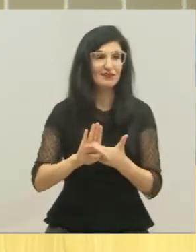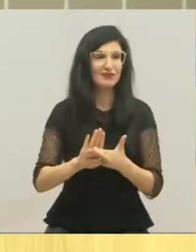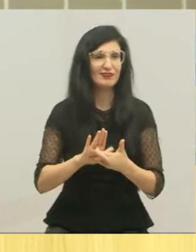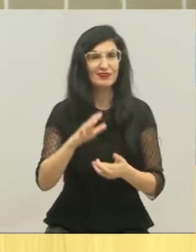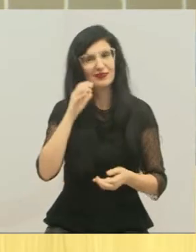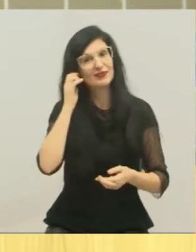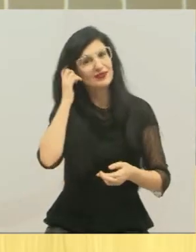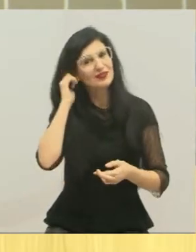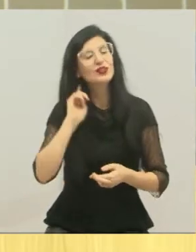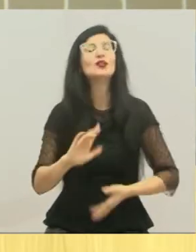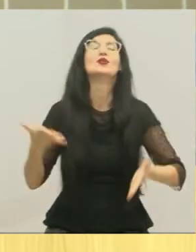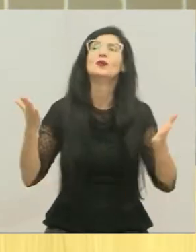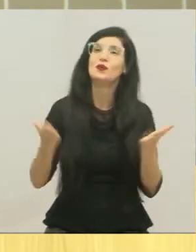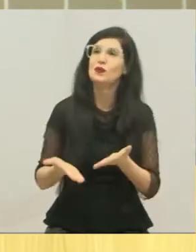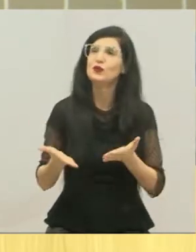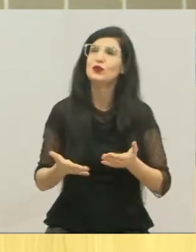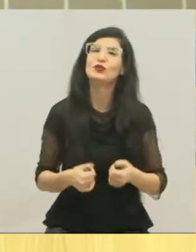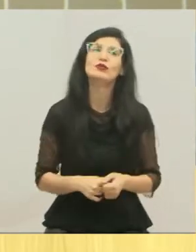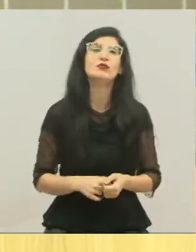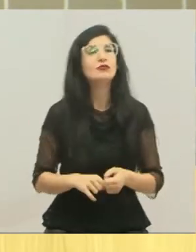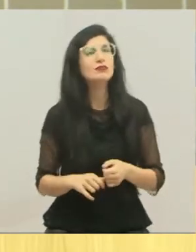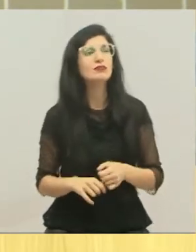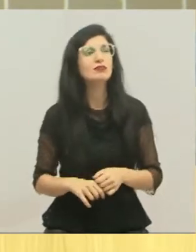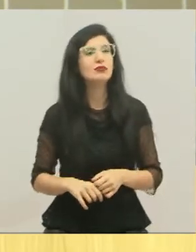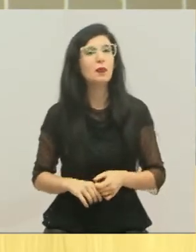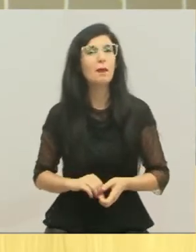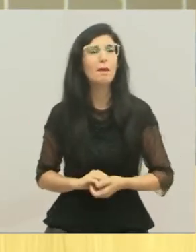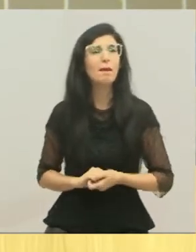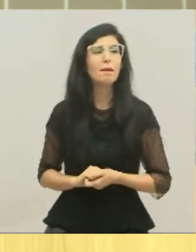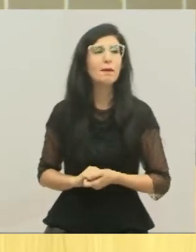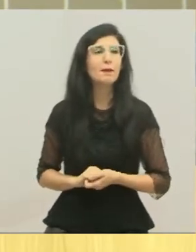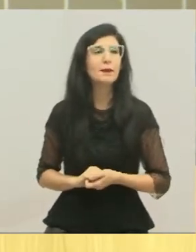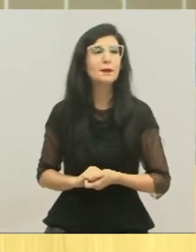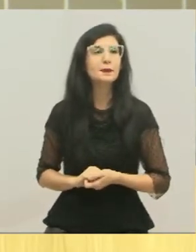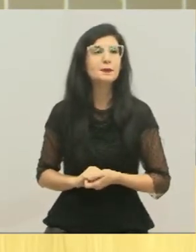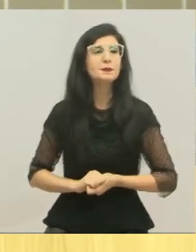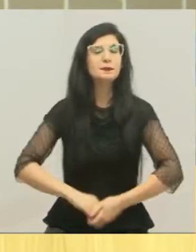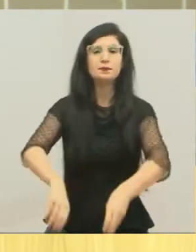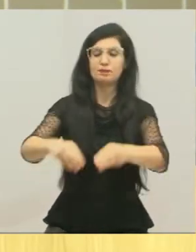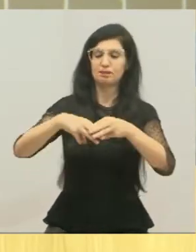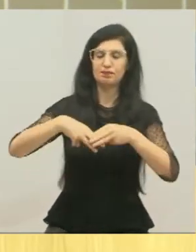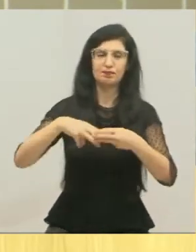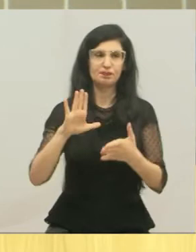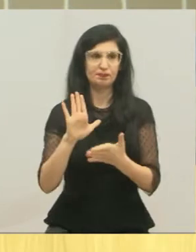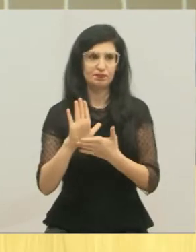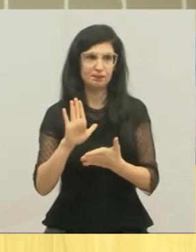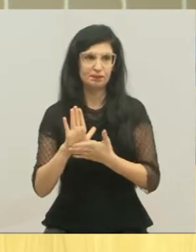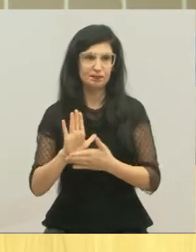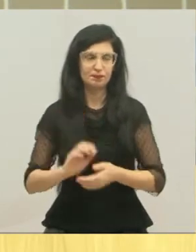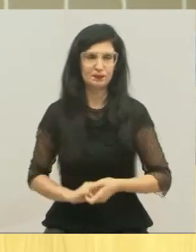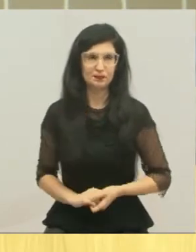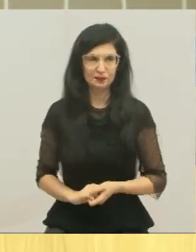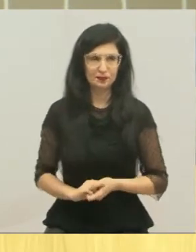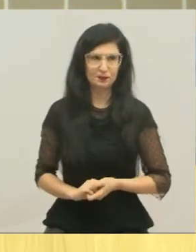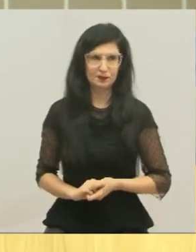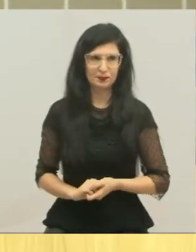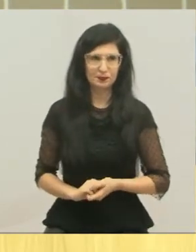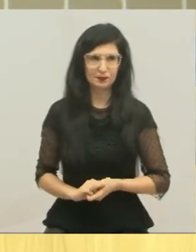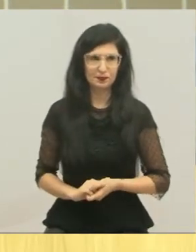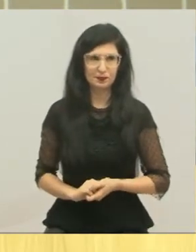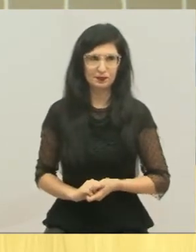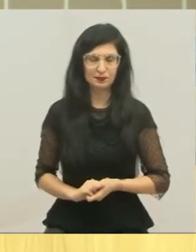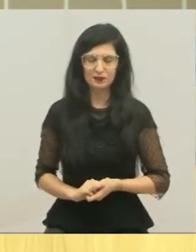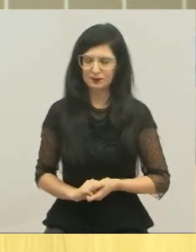seja constado no trabalho dessa sessão o registro de moção de reconhecimento da responsabilidade e do